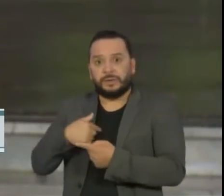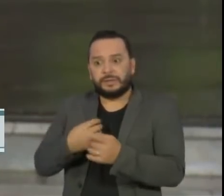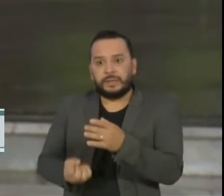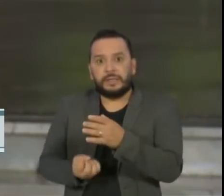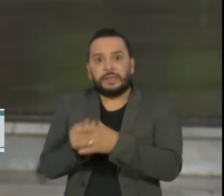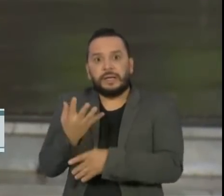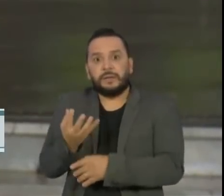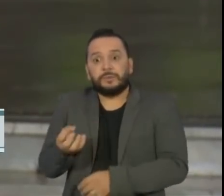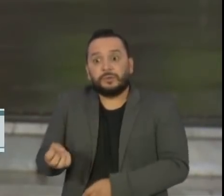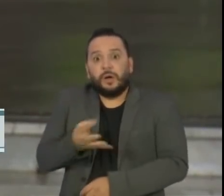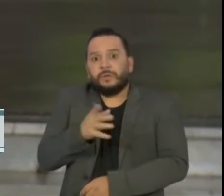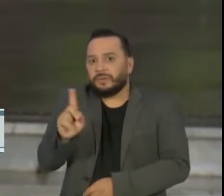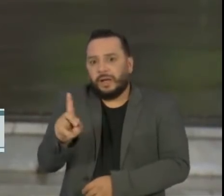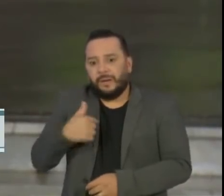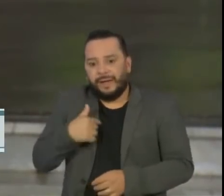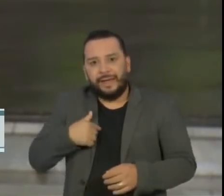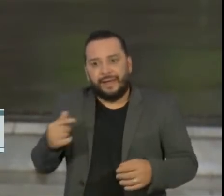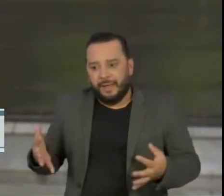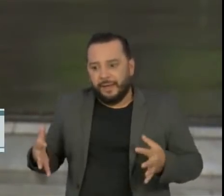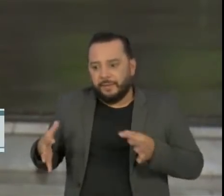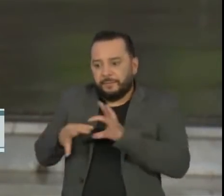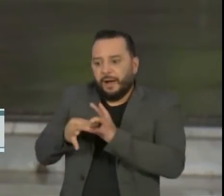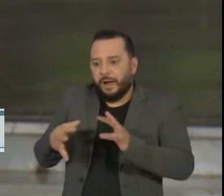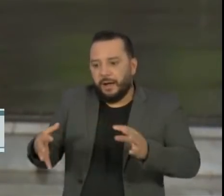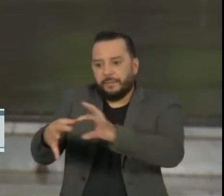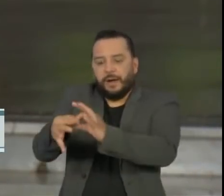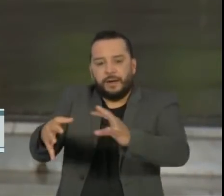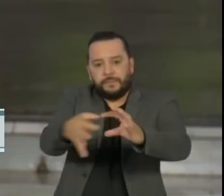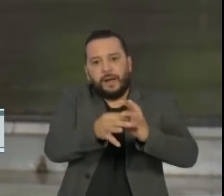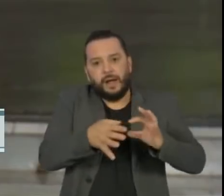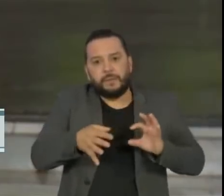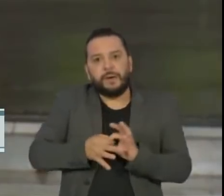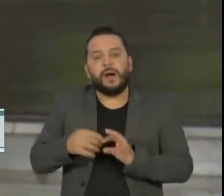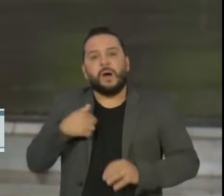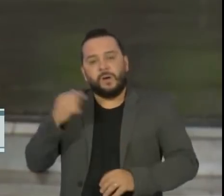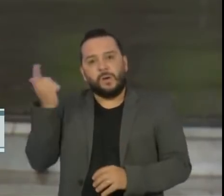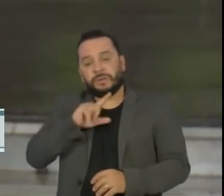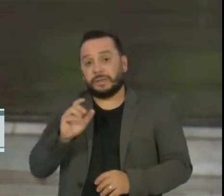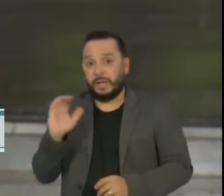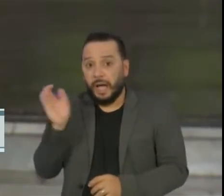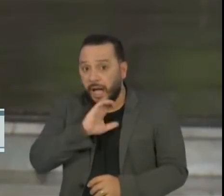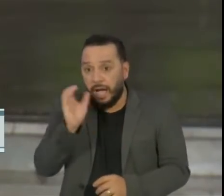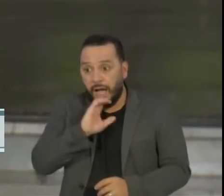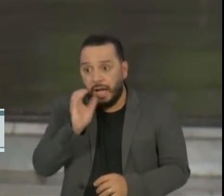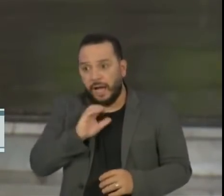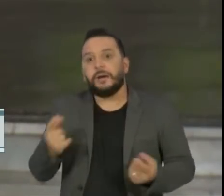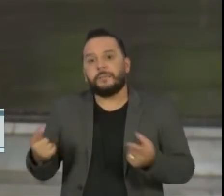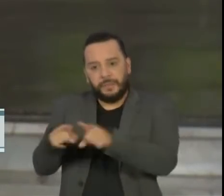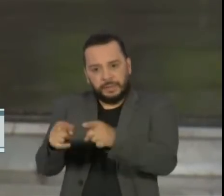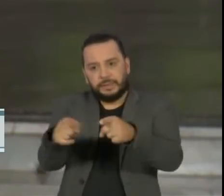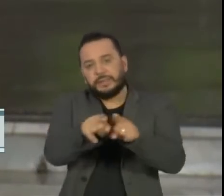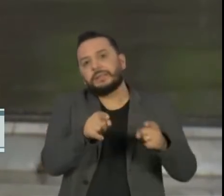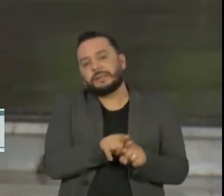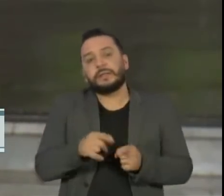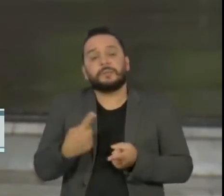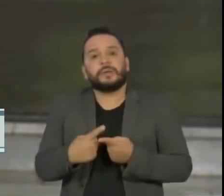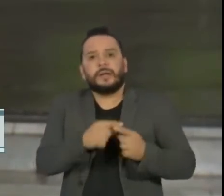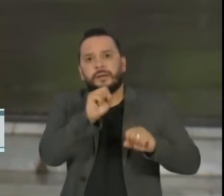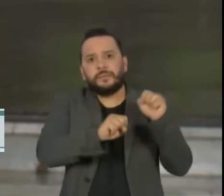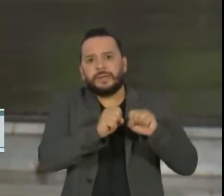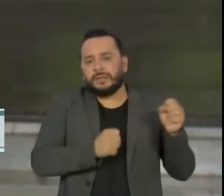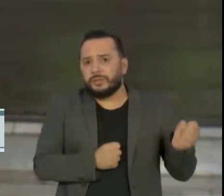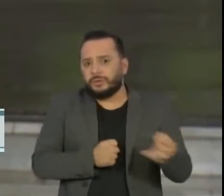mas conectando todos eles para apoiar nesse processo de aceleração e uma queixa muito específica das startups, que é como é que